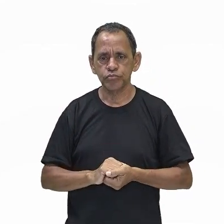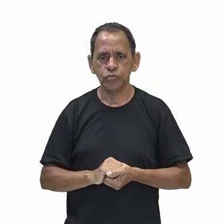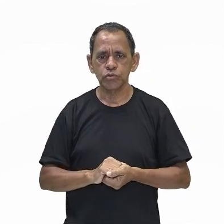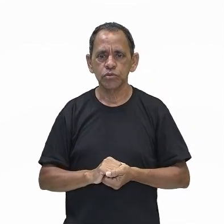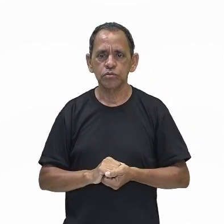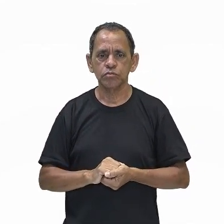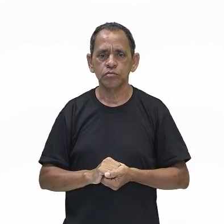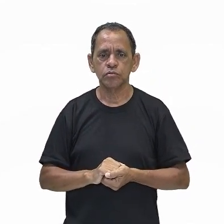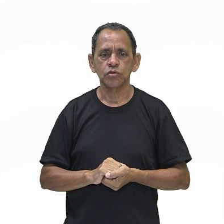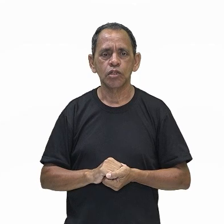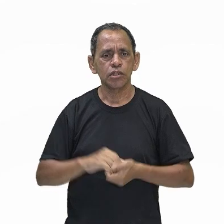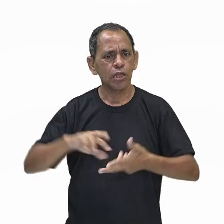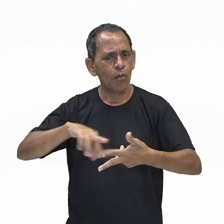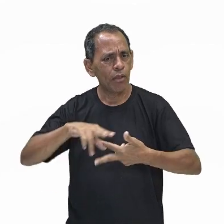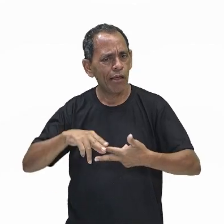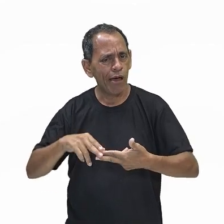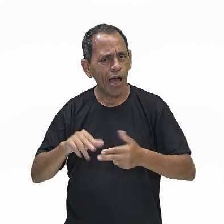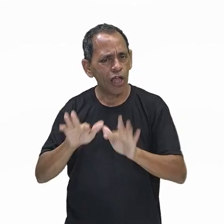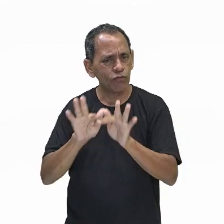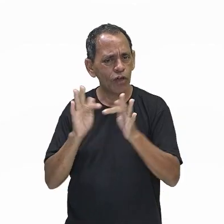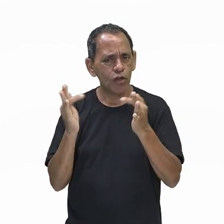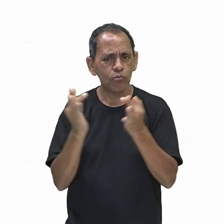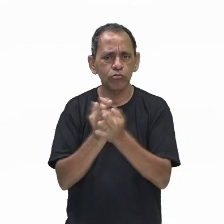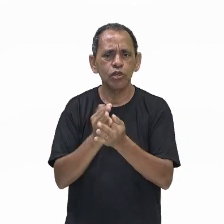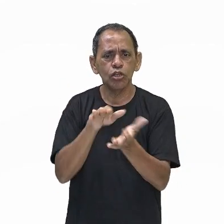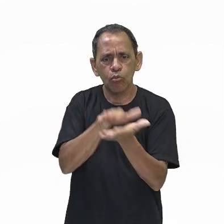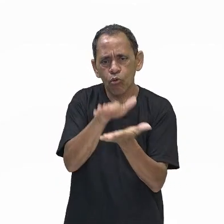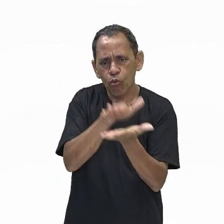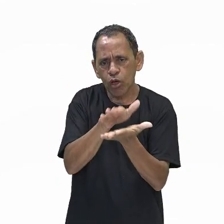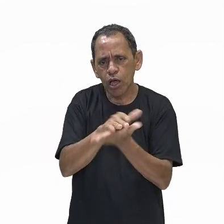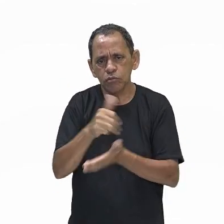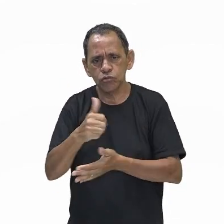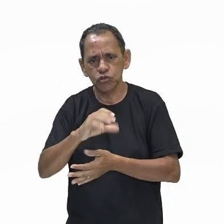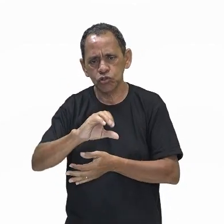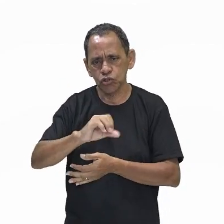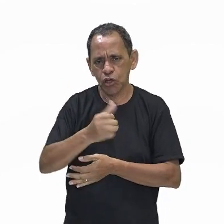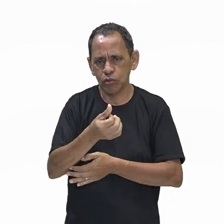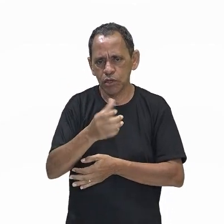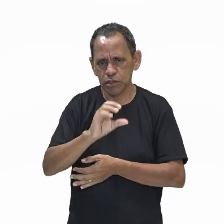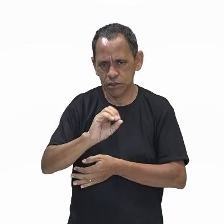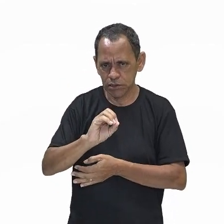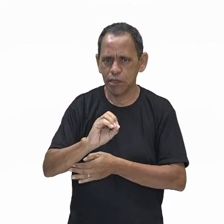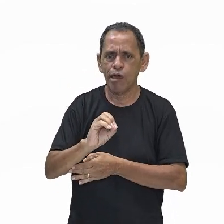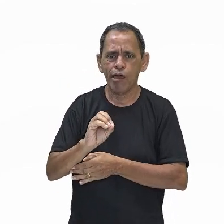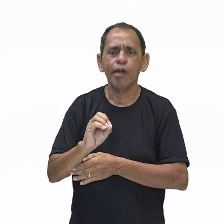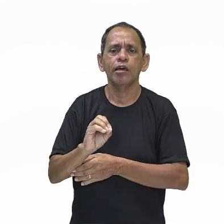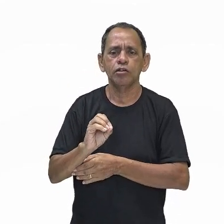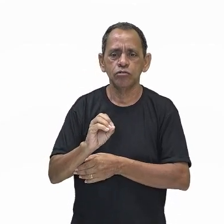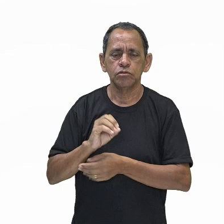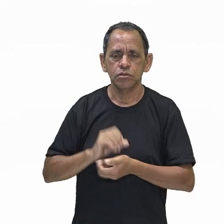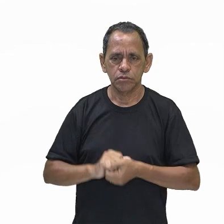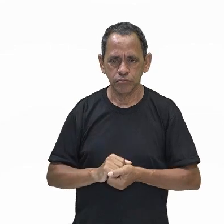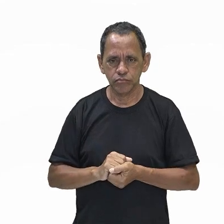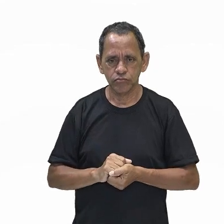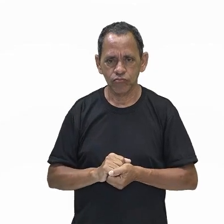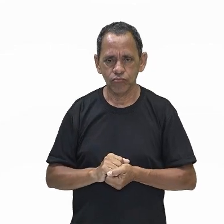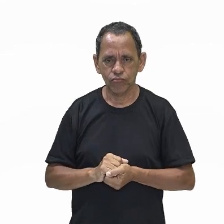de Família, publicado em 1960, que é um livro de contos. Felicidade